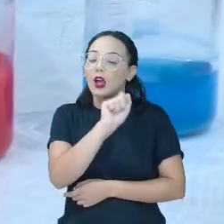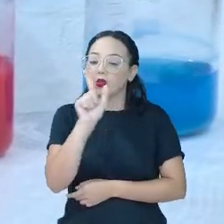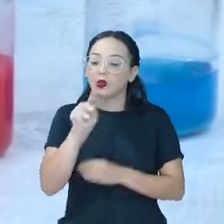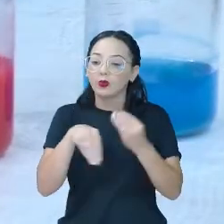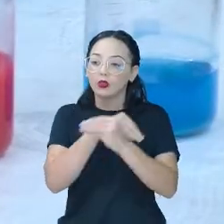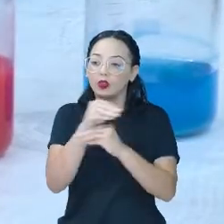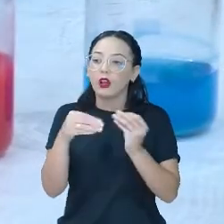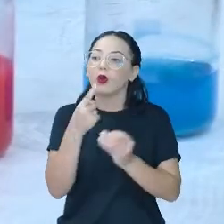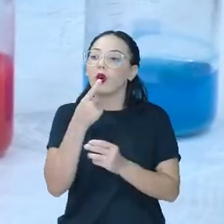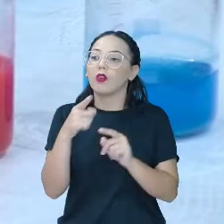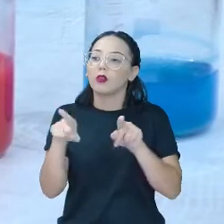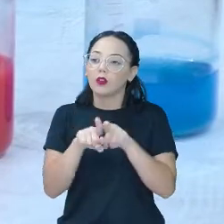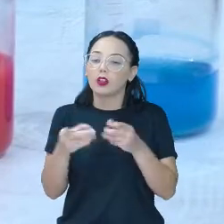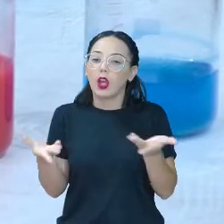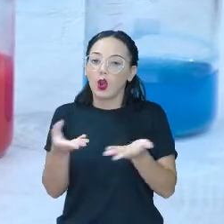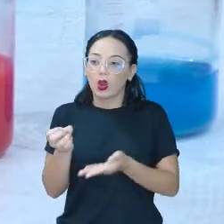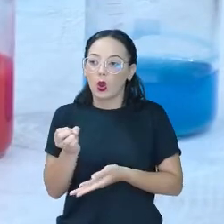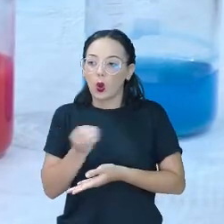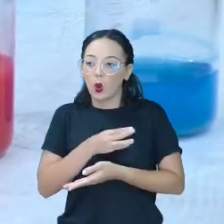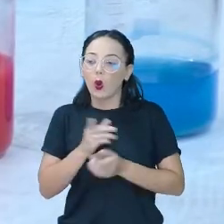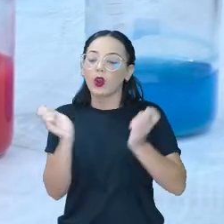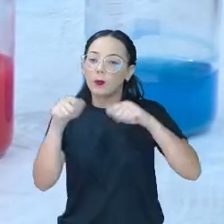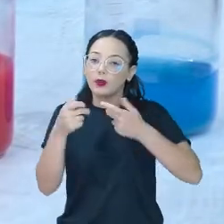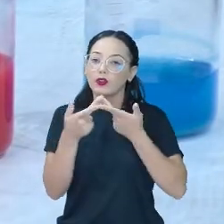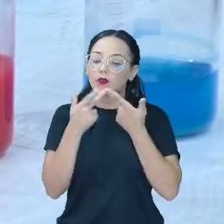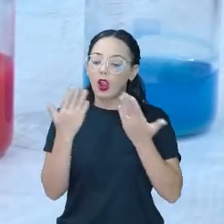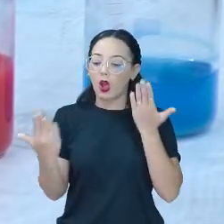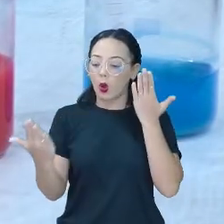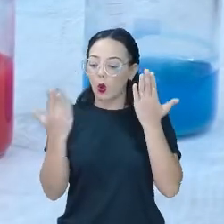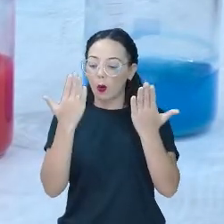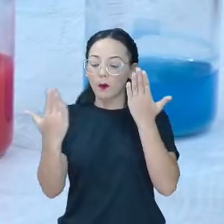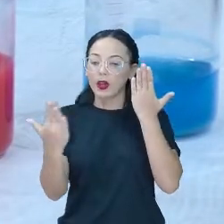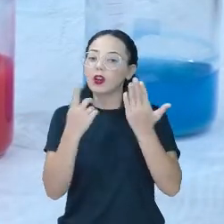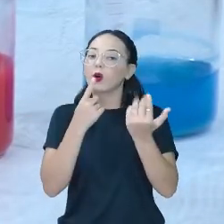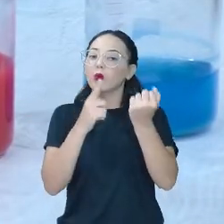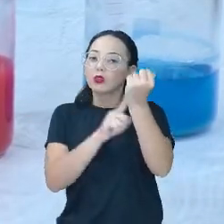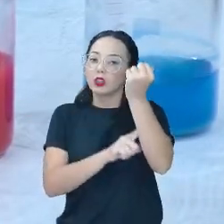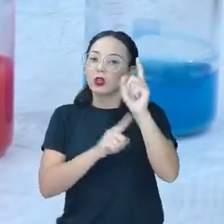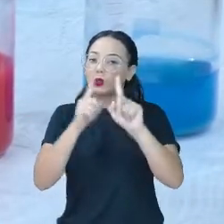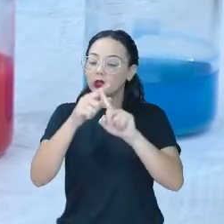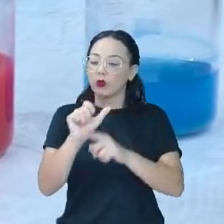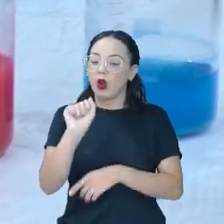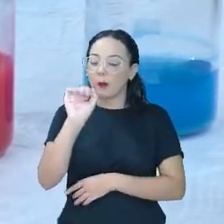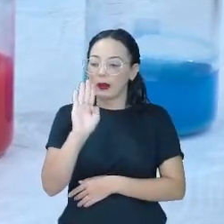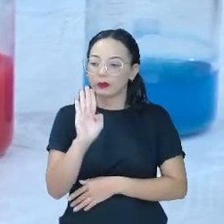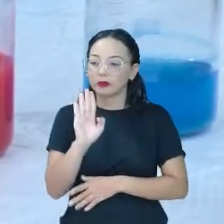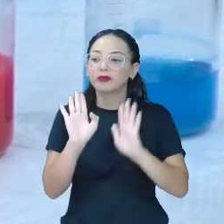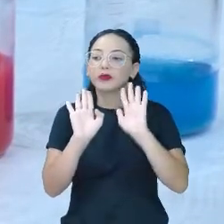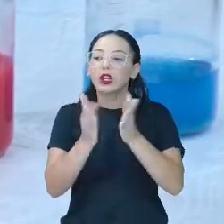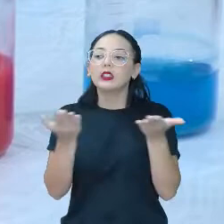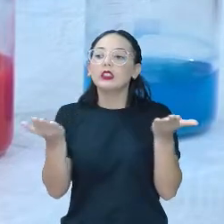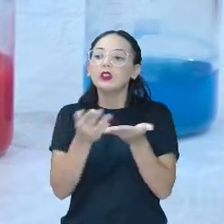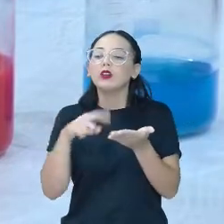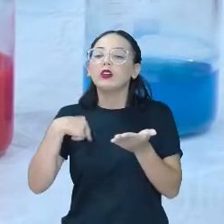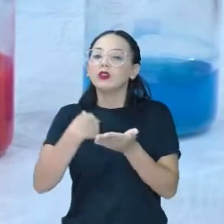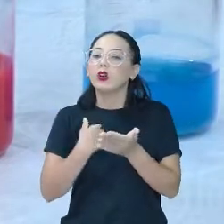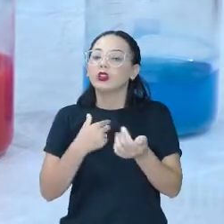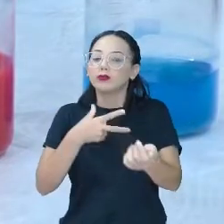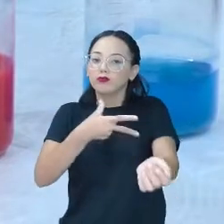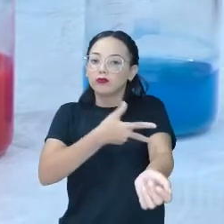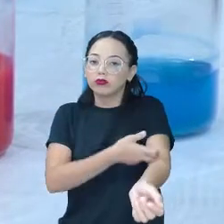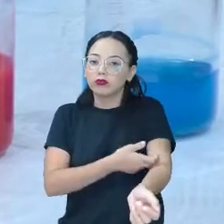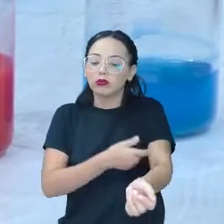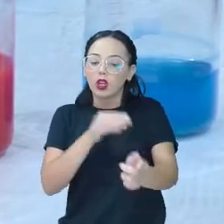com o vermelho, que eu vou ter essa nova coloração, que eu posso comparar aí com sangue do tipo AB. Mas fazer a transfusão